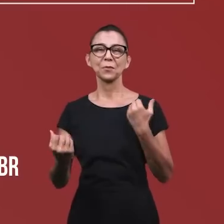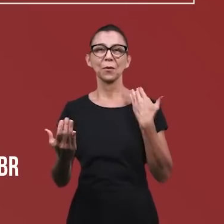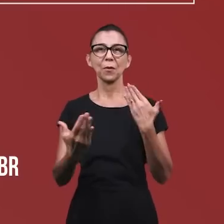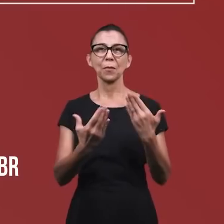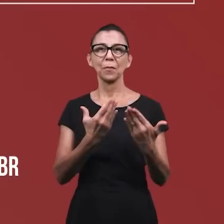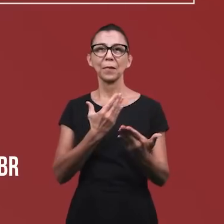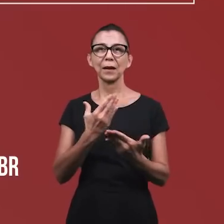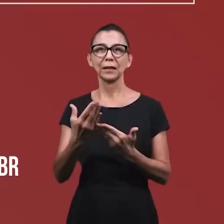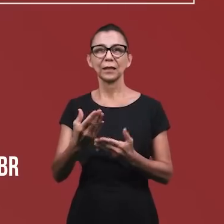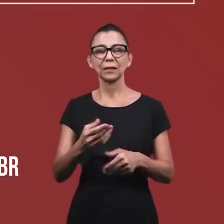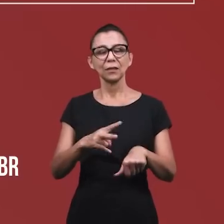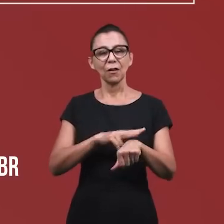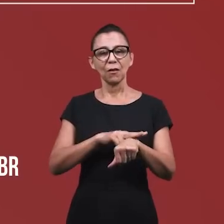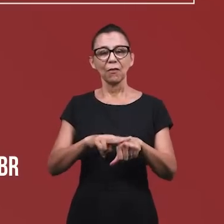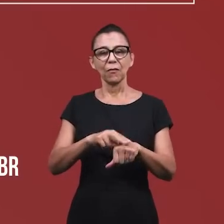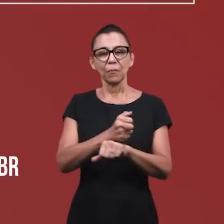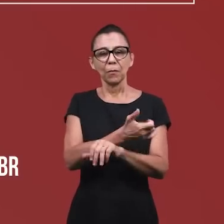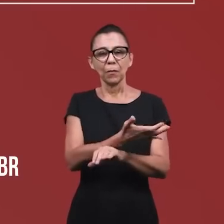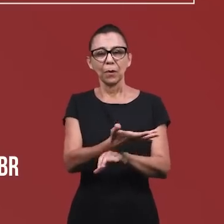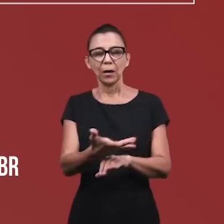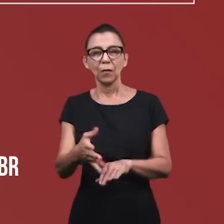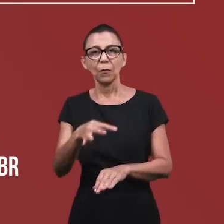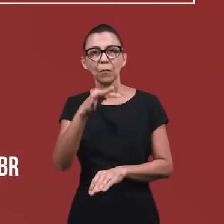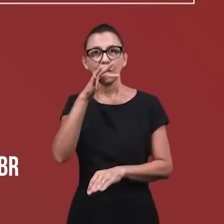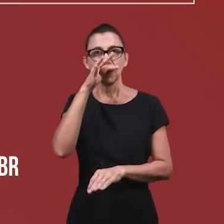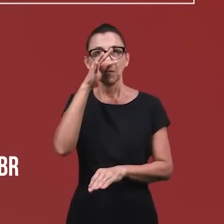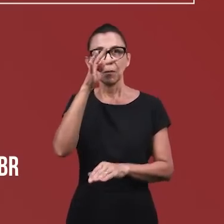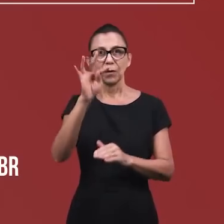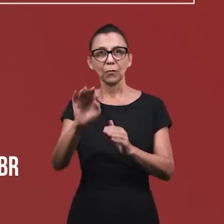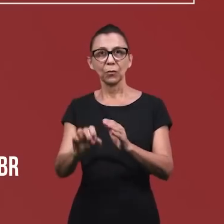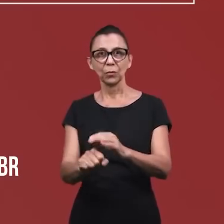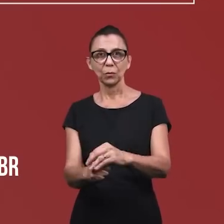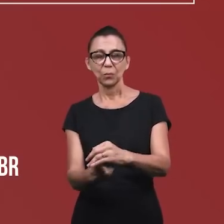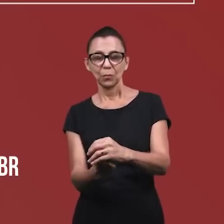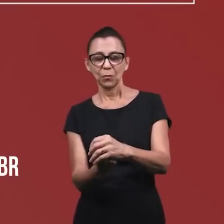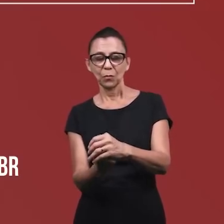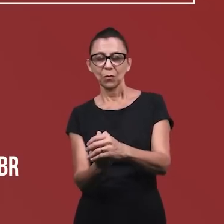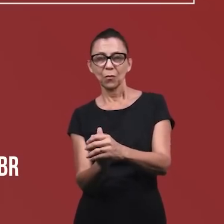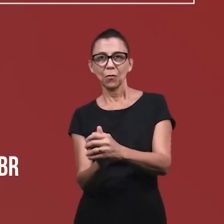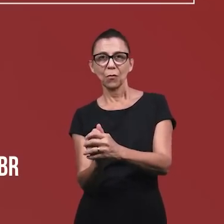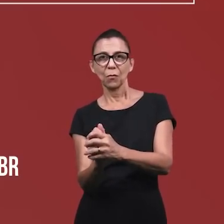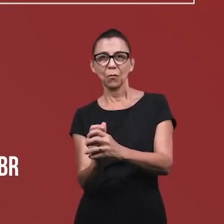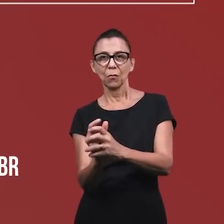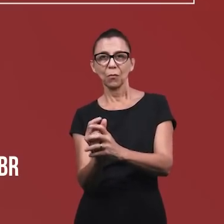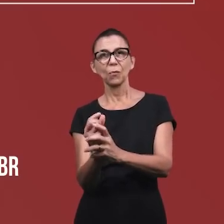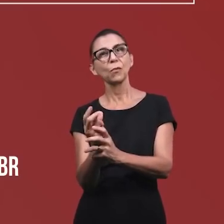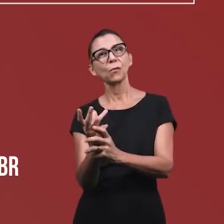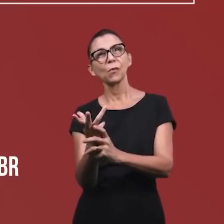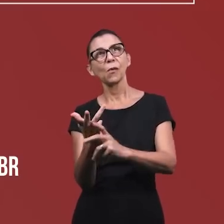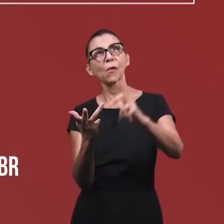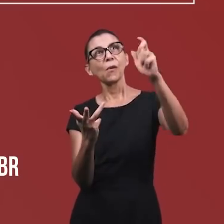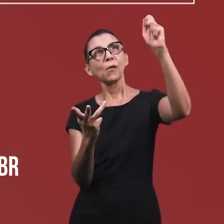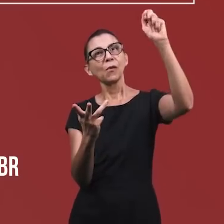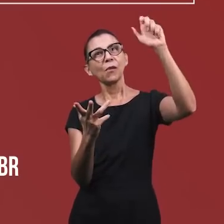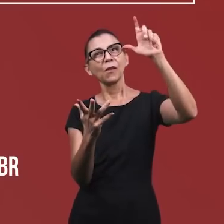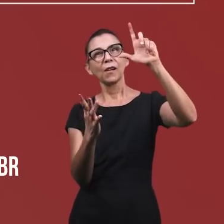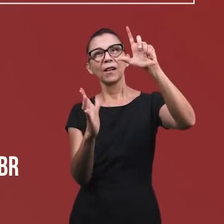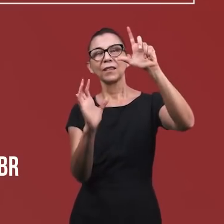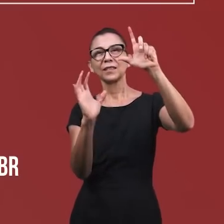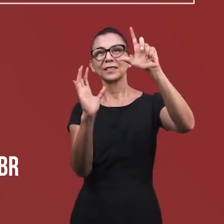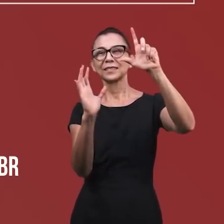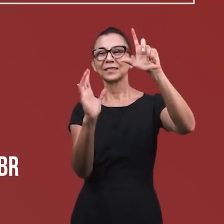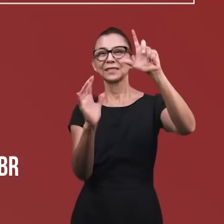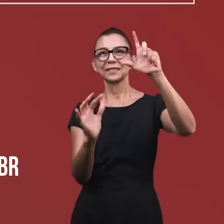desponta para a luz do sol, assim brilhou um dia